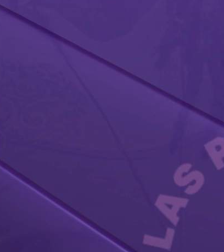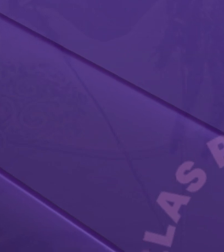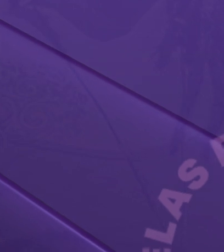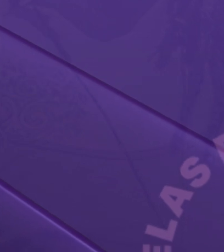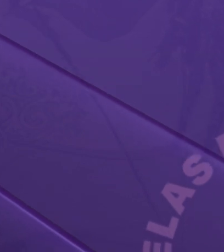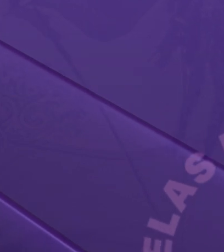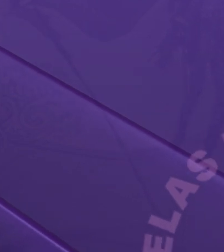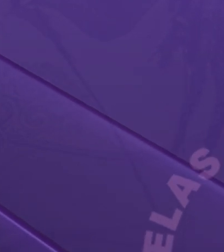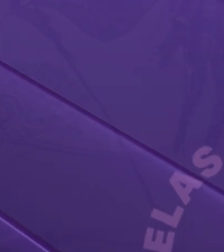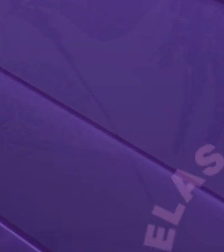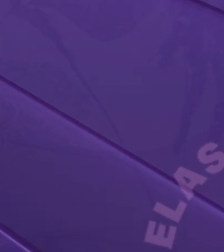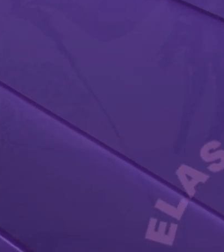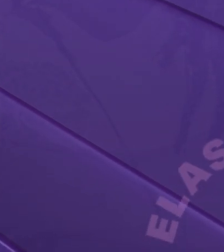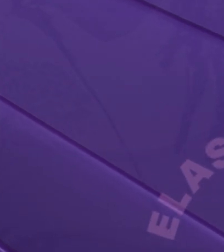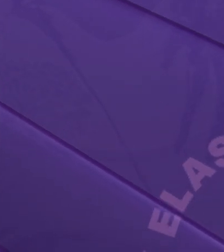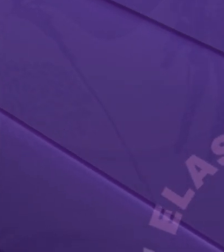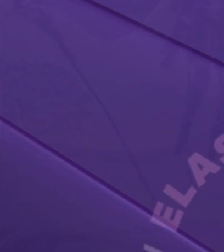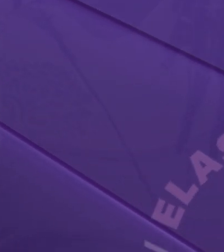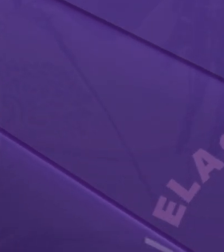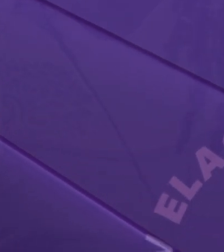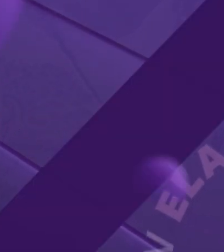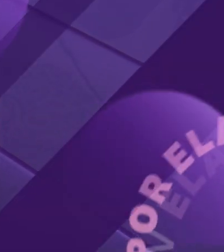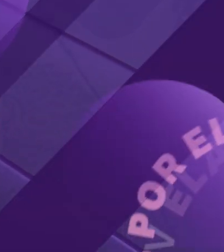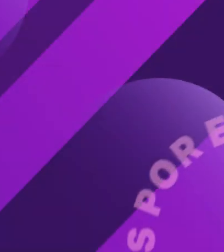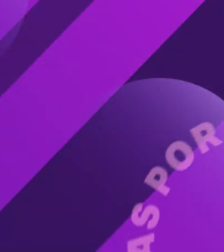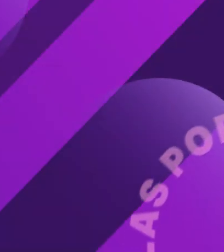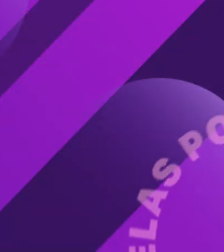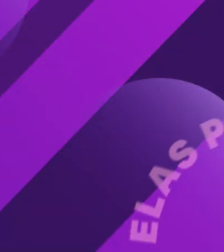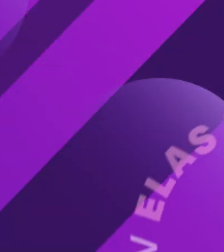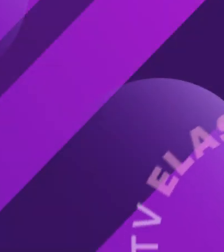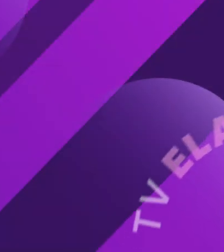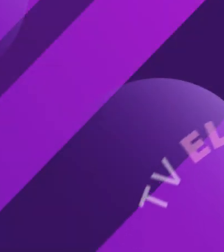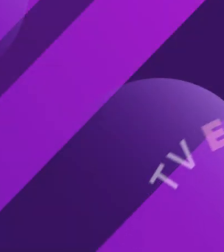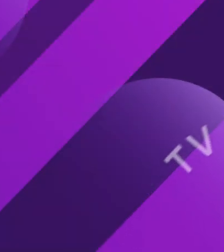hoje preparamos um resumo com os pontos mais importantes.